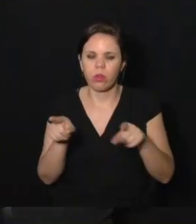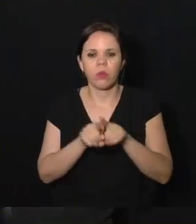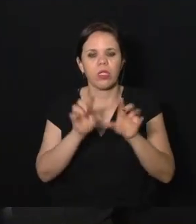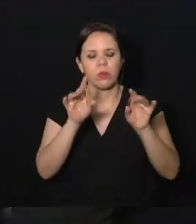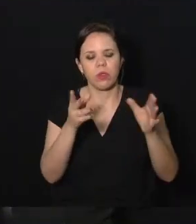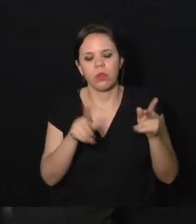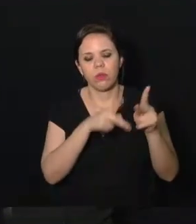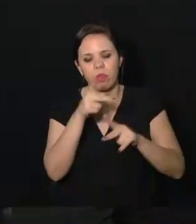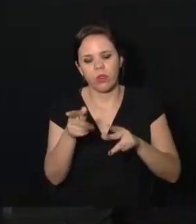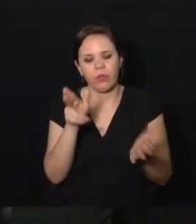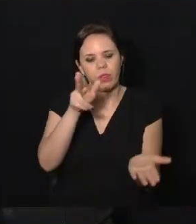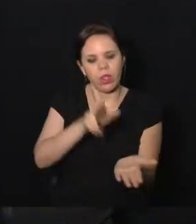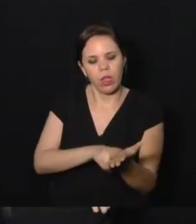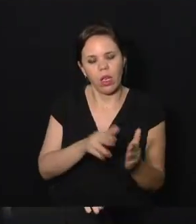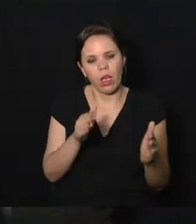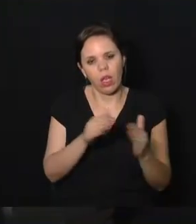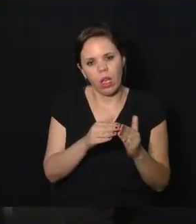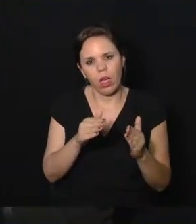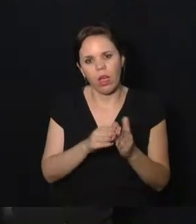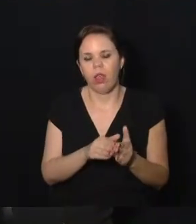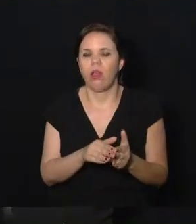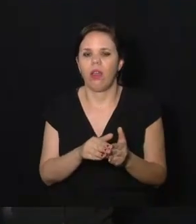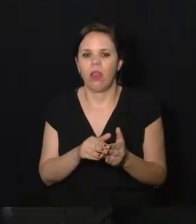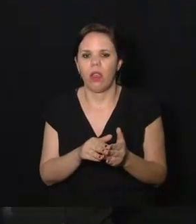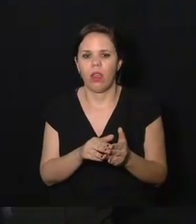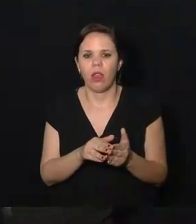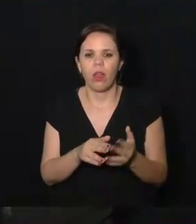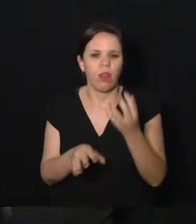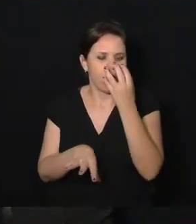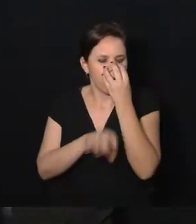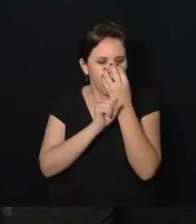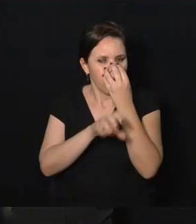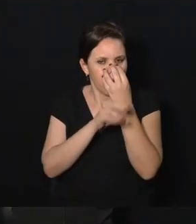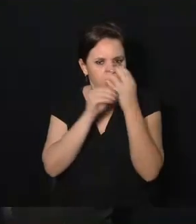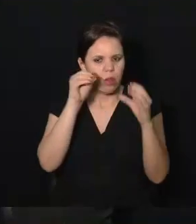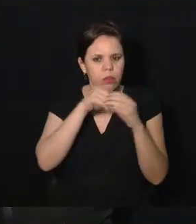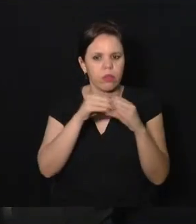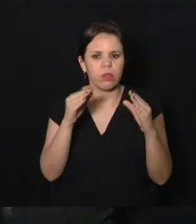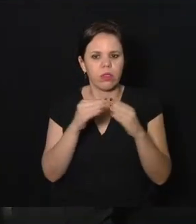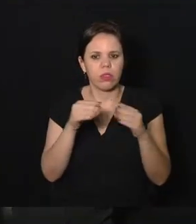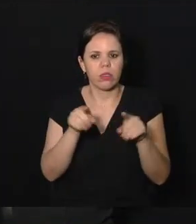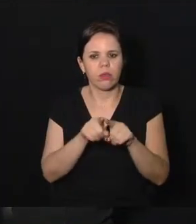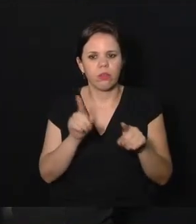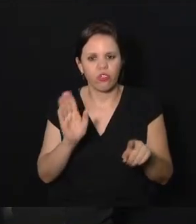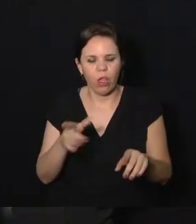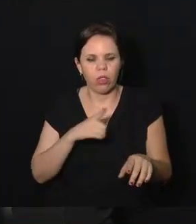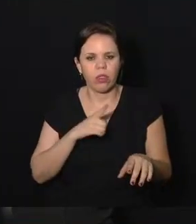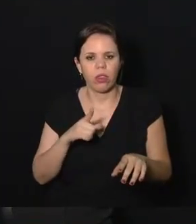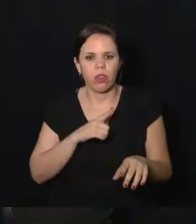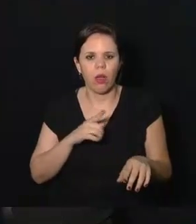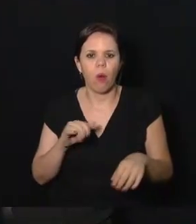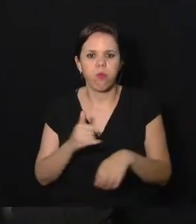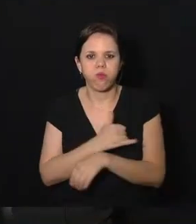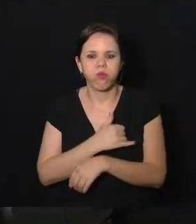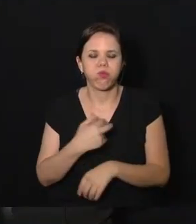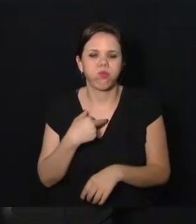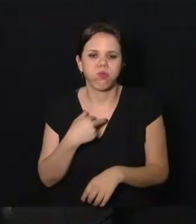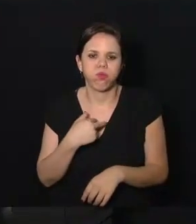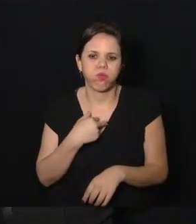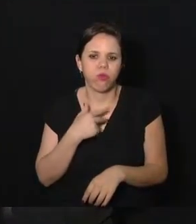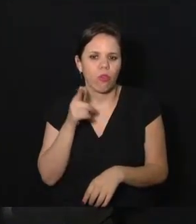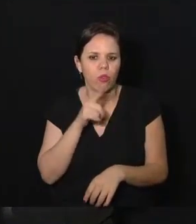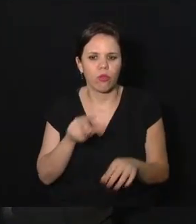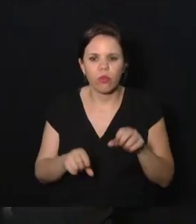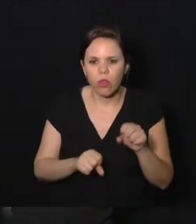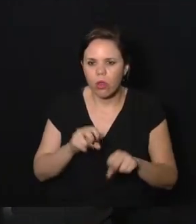especialmente com esses pacientes que são pacientes acamados, usuários de oxigenoterapia domiciliar, pacientes que já têm uma morbidade, né, severa, que dependem